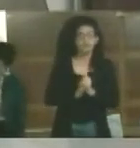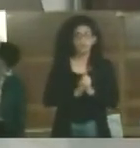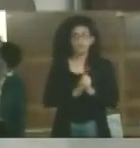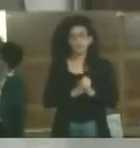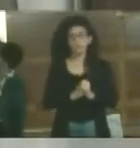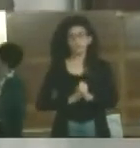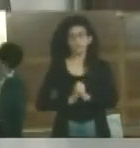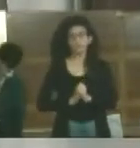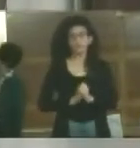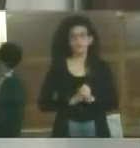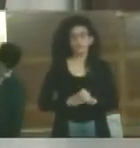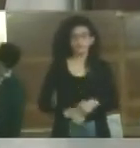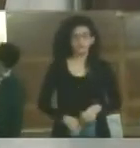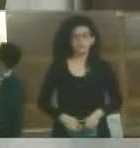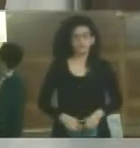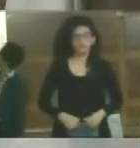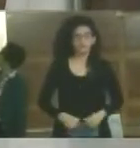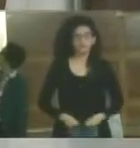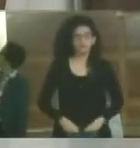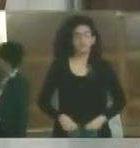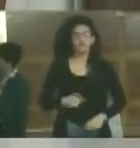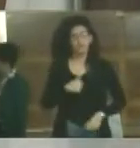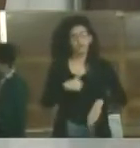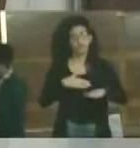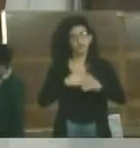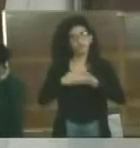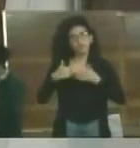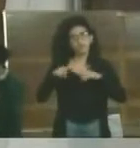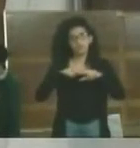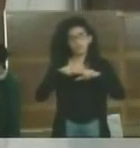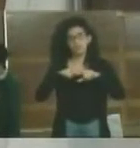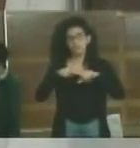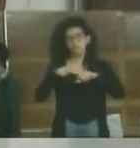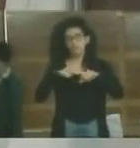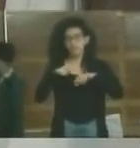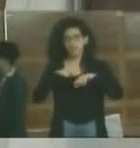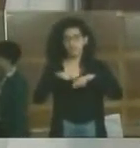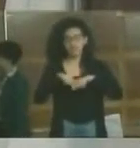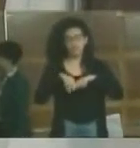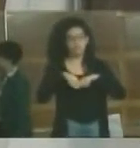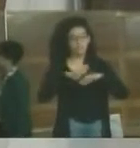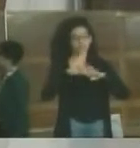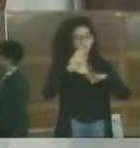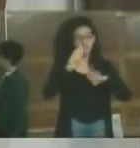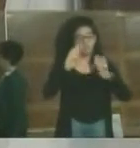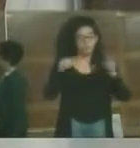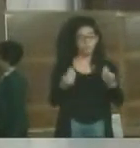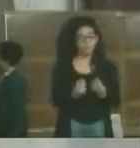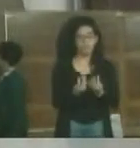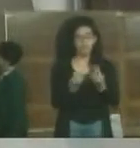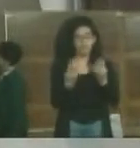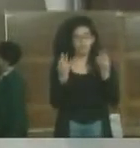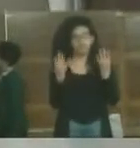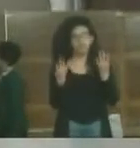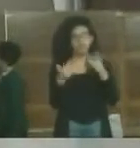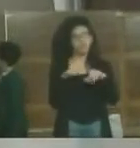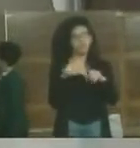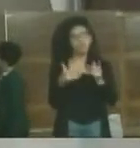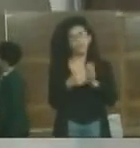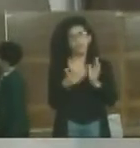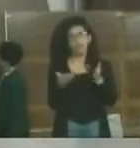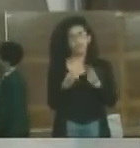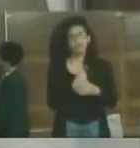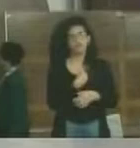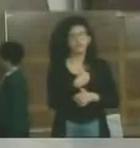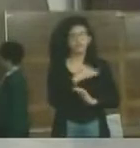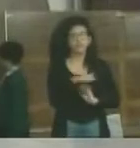no estaleiro, eu entrei lá em 1983, sou empregado até hoje. Então, a minha vida toda foi no